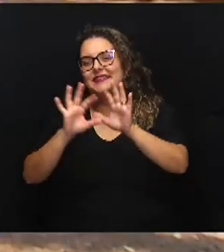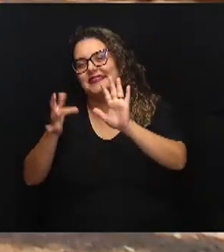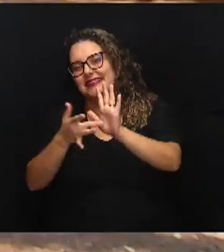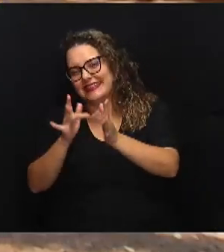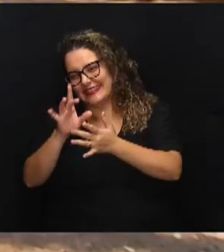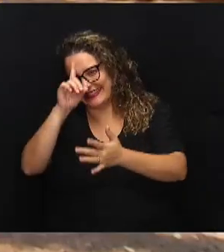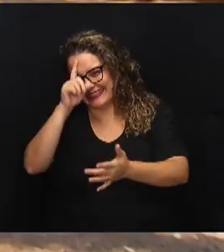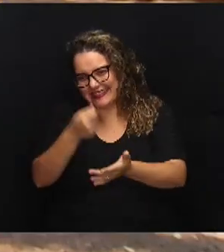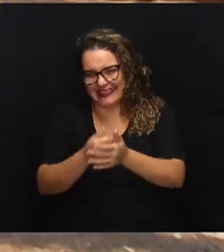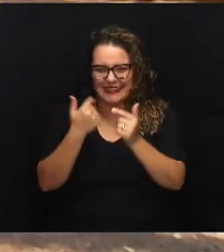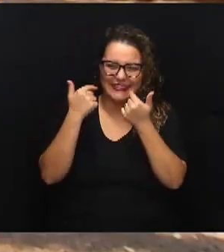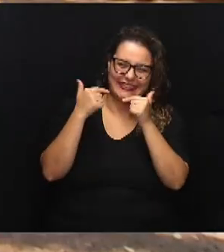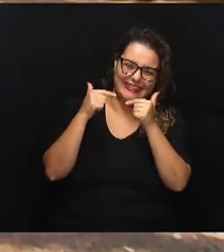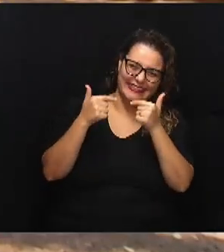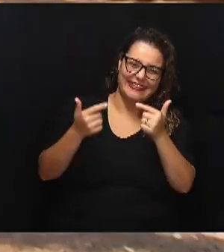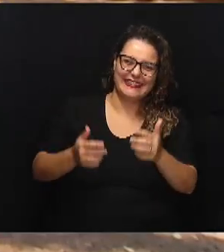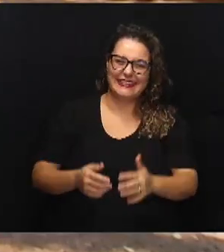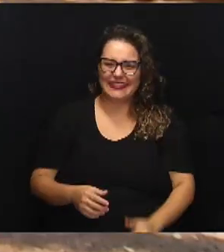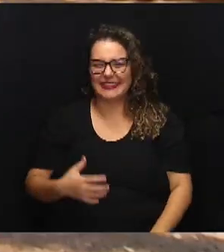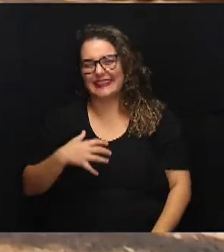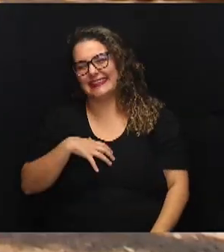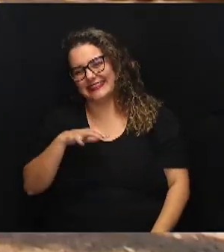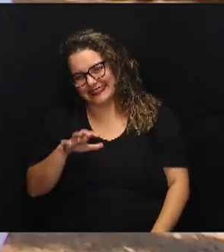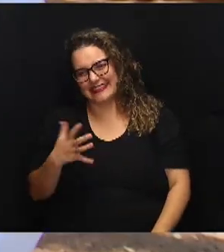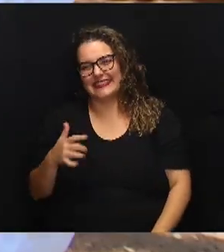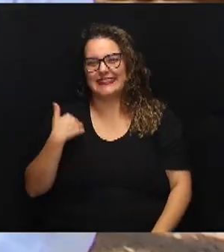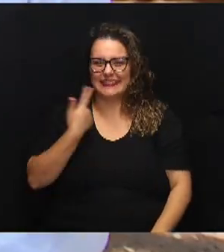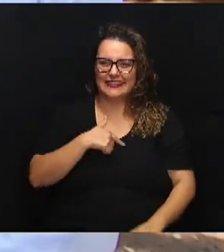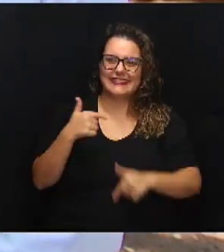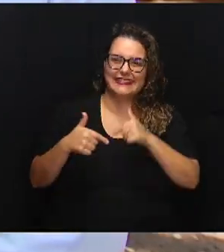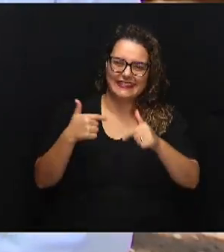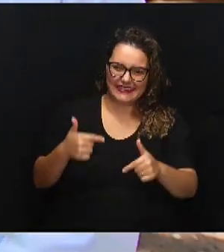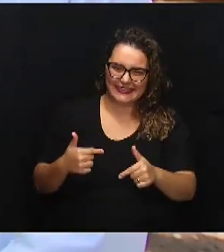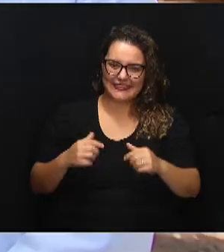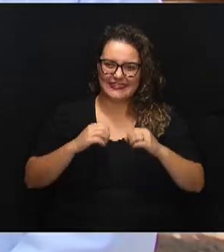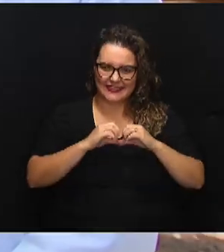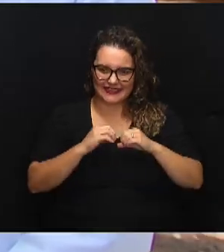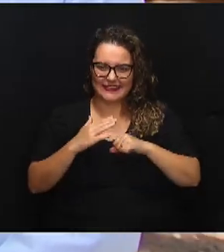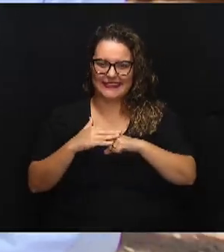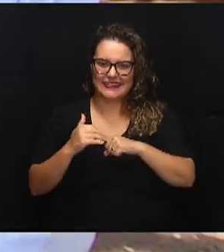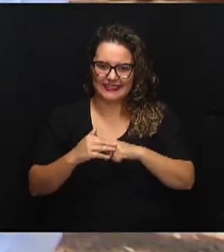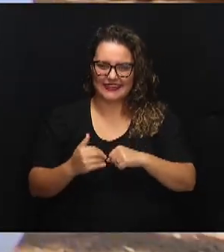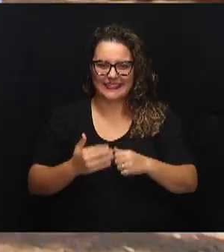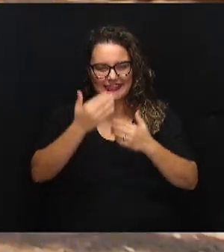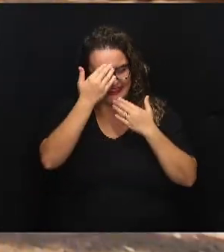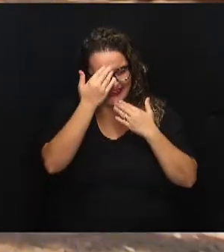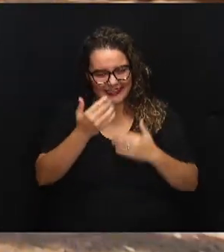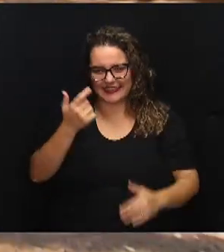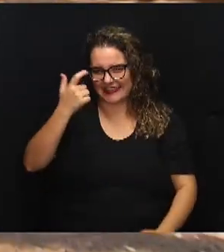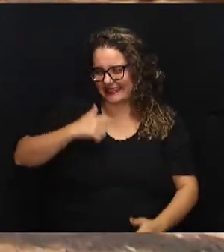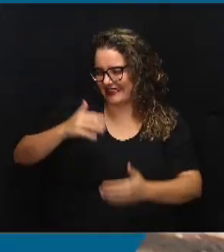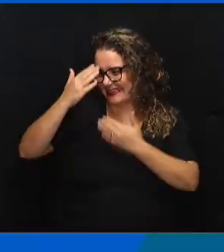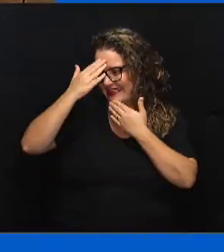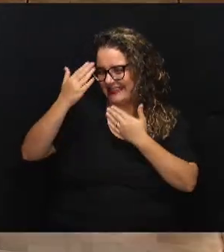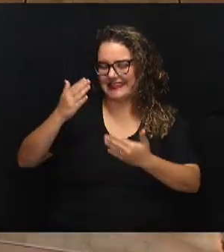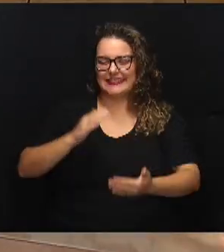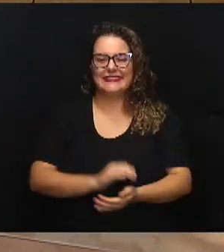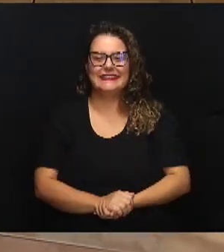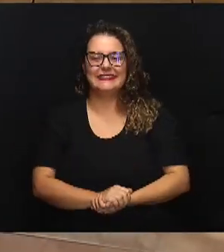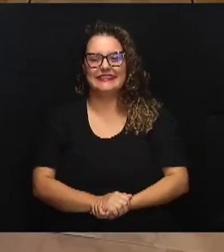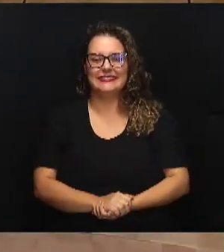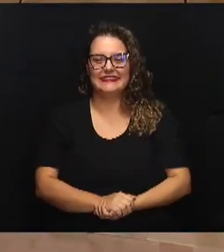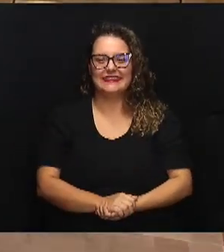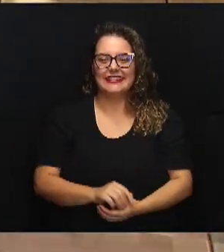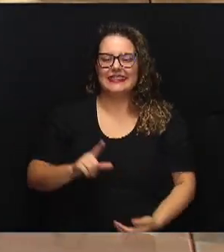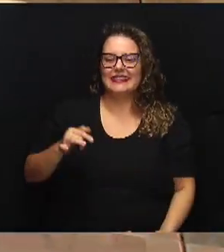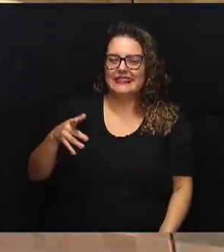decidir. Assim a gente trabalha com amor e carinho. Obrigada. Por nada, querida. Leandro